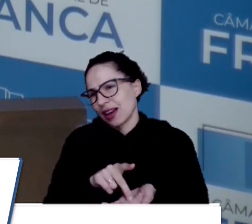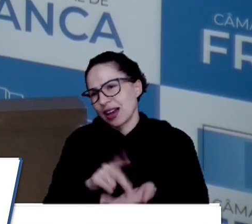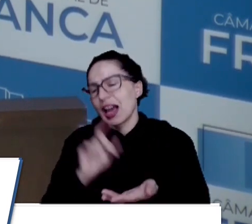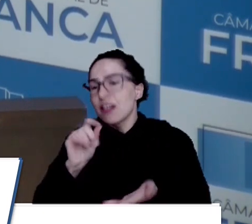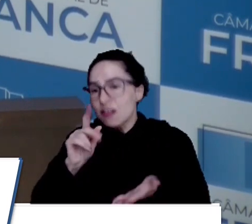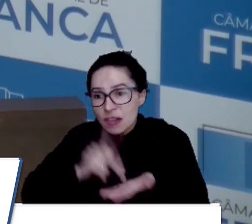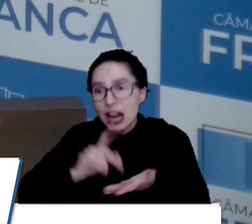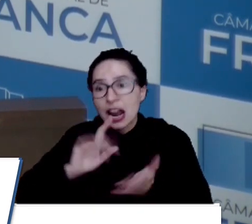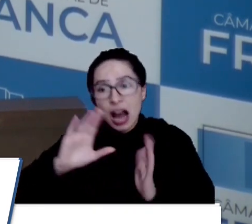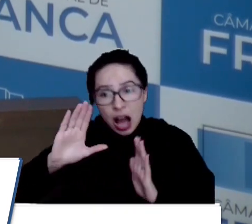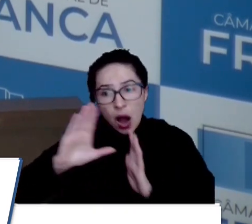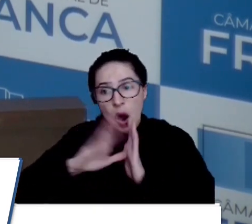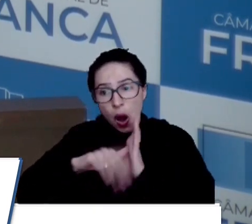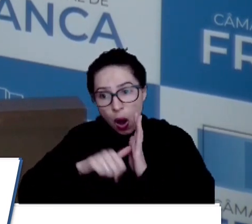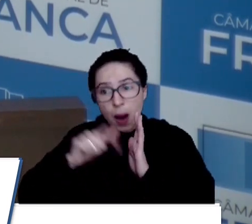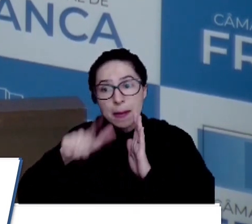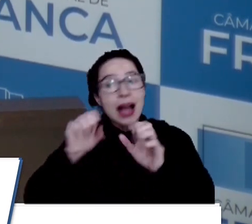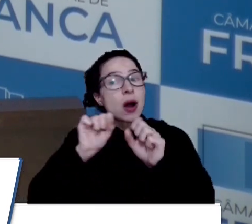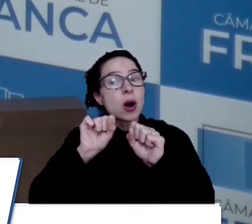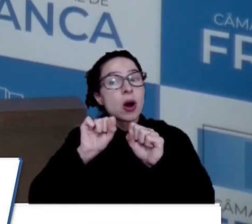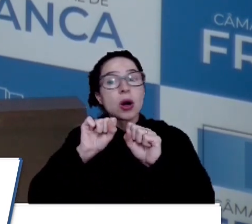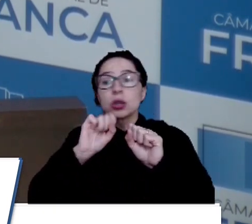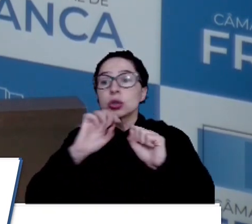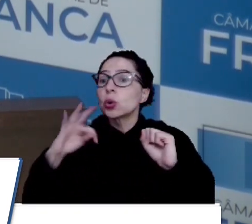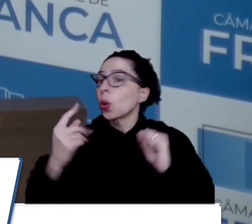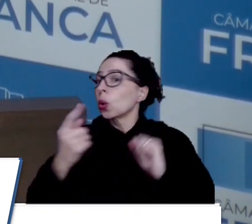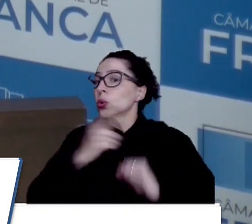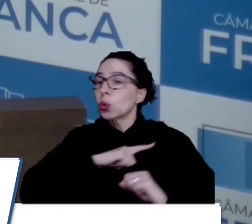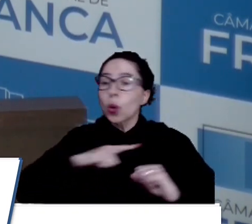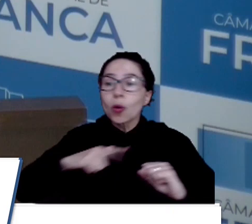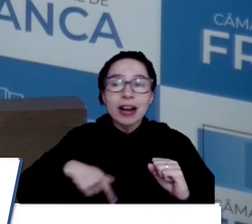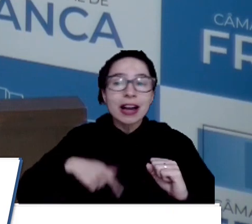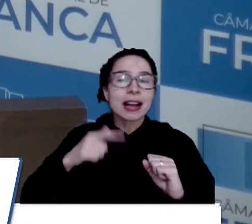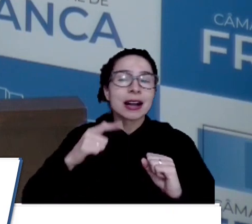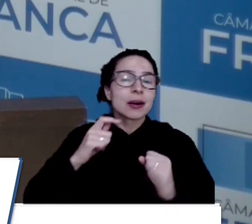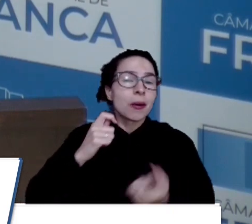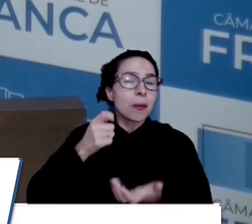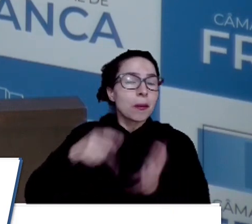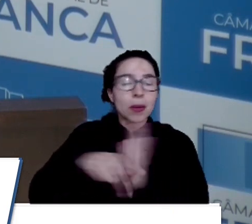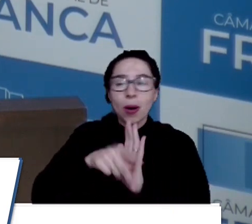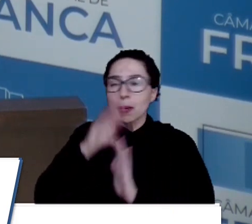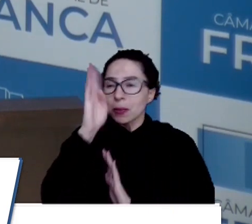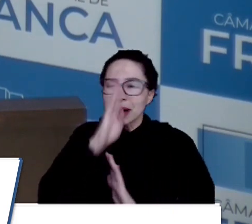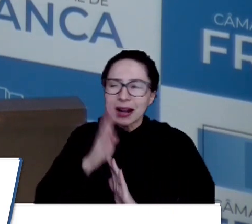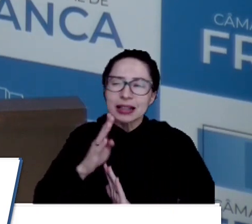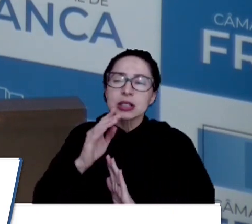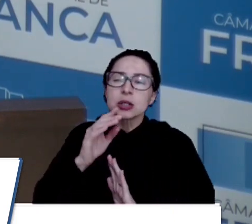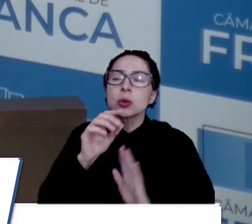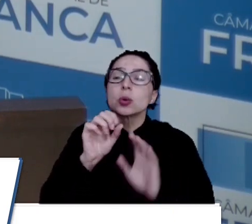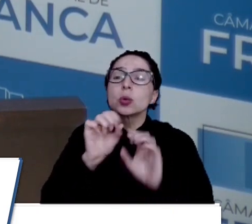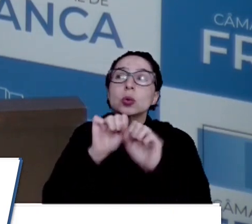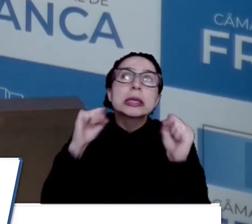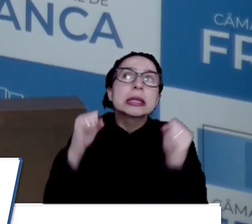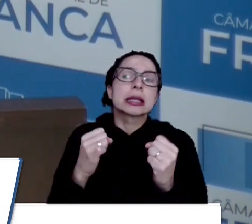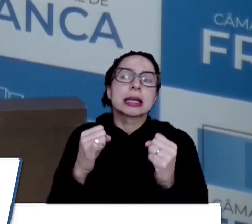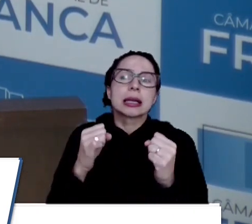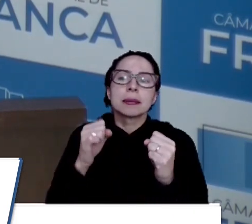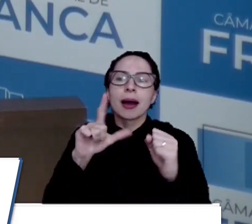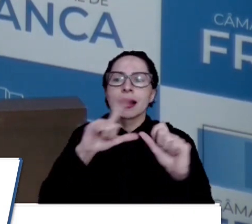nós é o sistema tributário, por ele ser regressivo, ele não deixa a gente